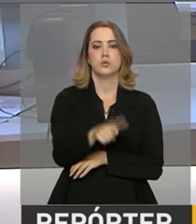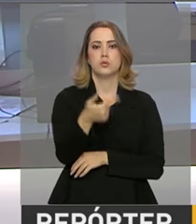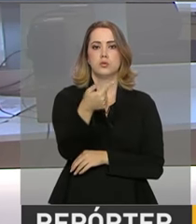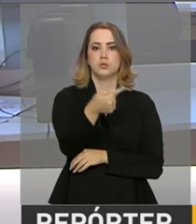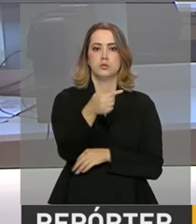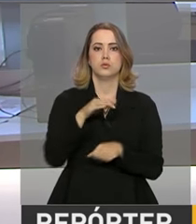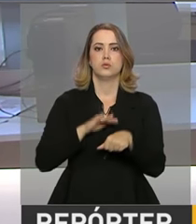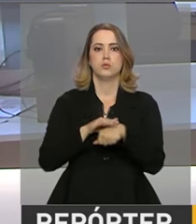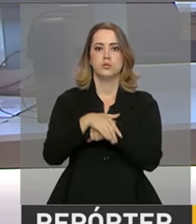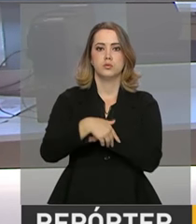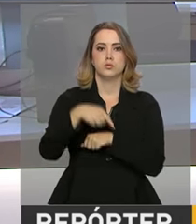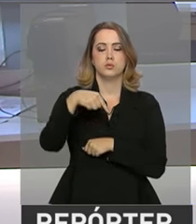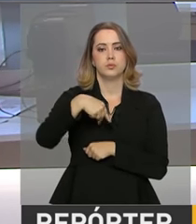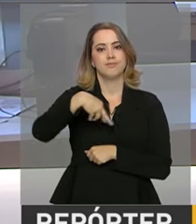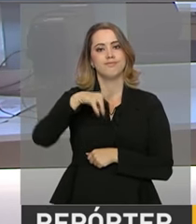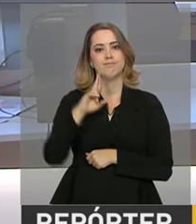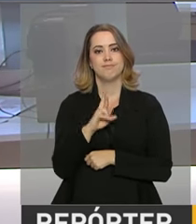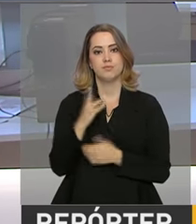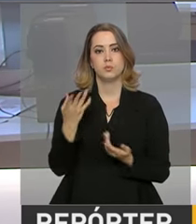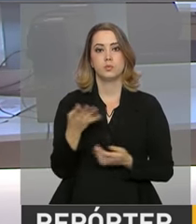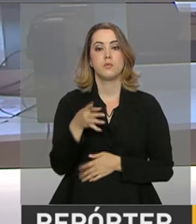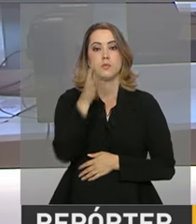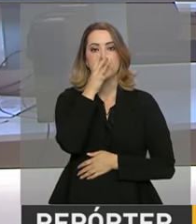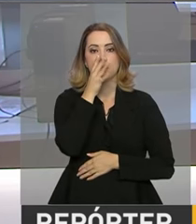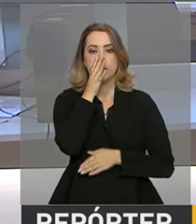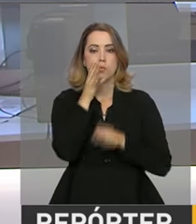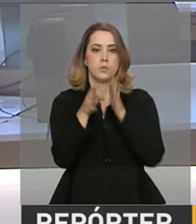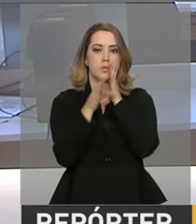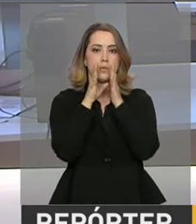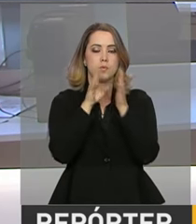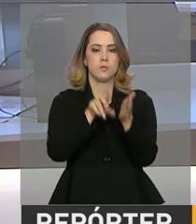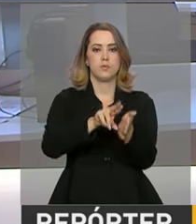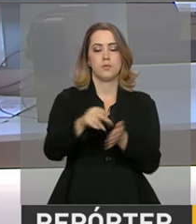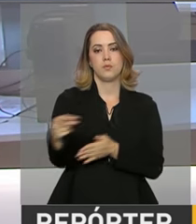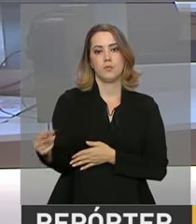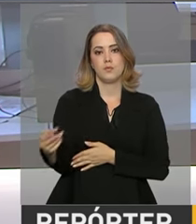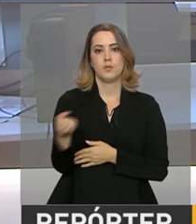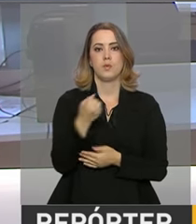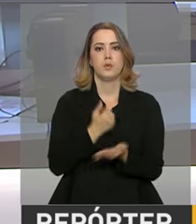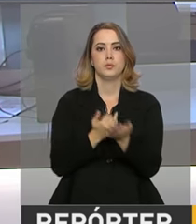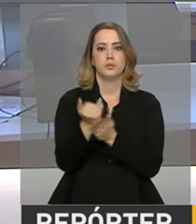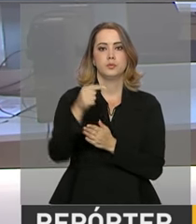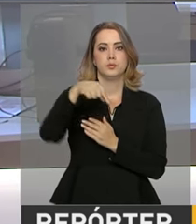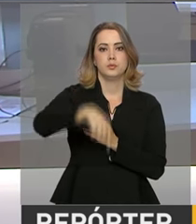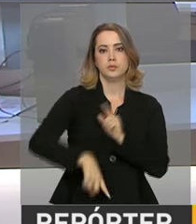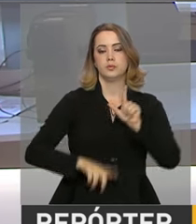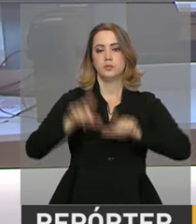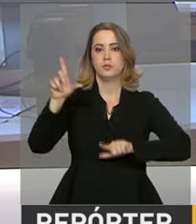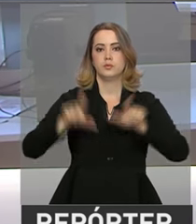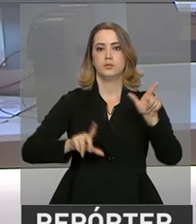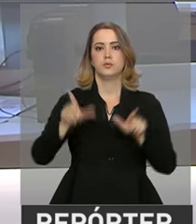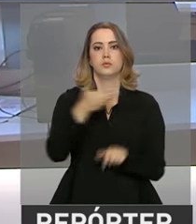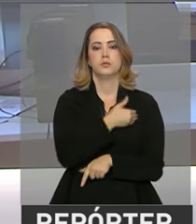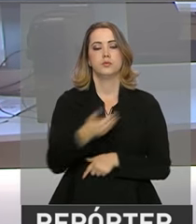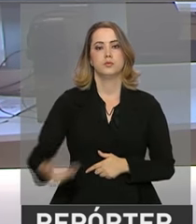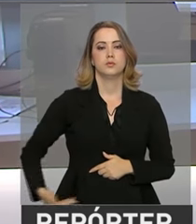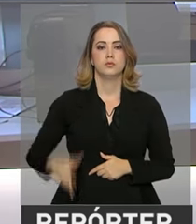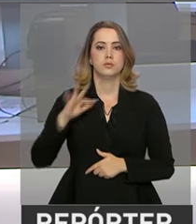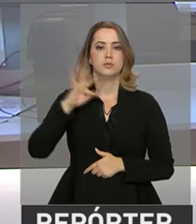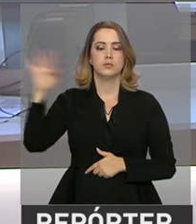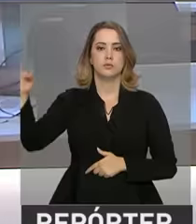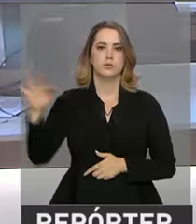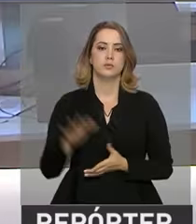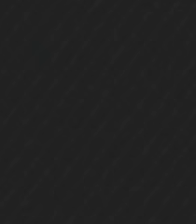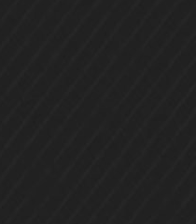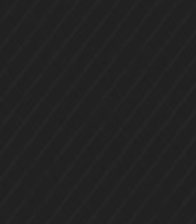ou às 7 da noite na próxima edição do Repórter NBR. Acompanhe também as novidades em nossas redes sociais. Continue com a gente aqui na NBR, na TV do